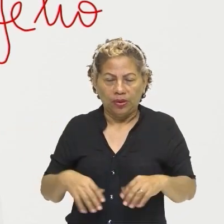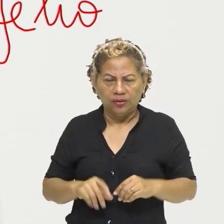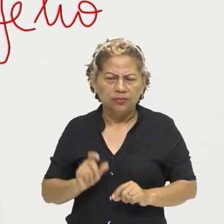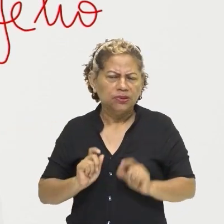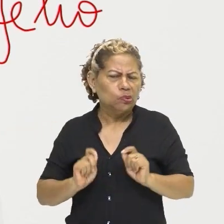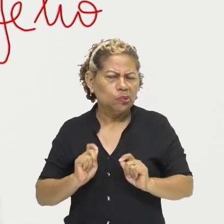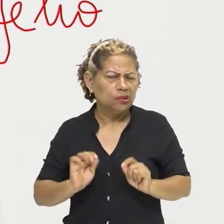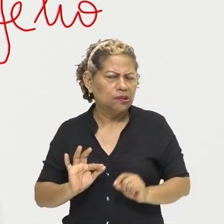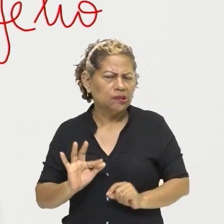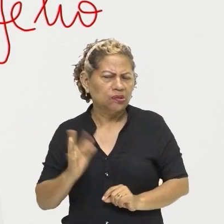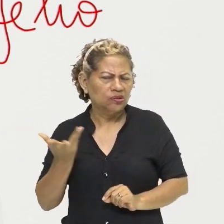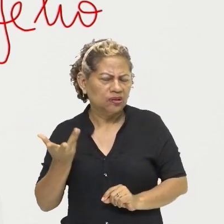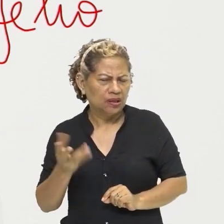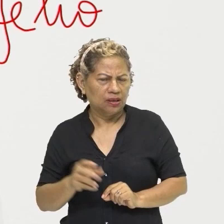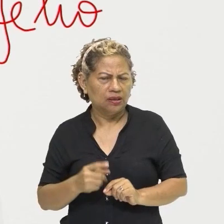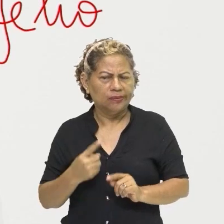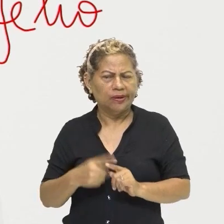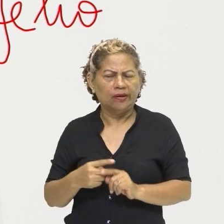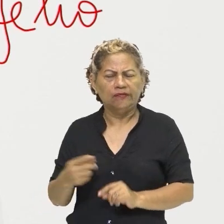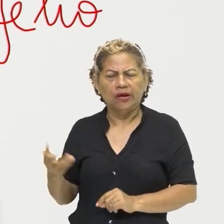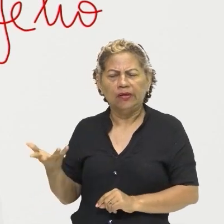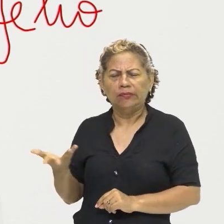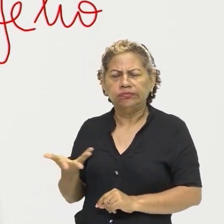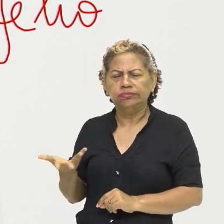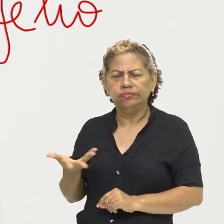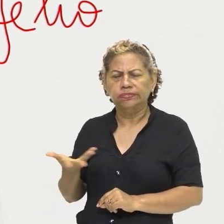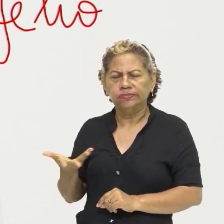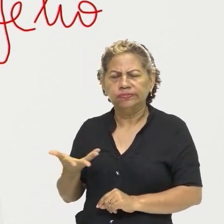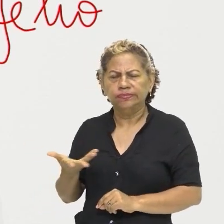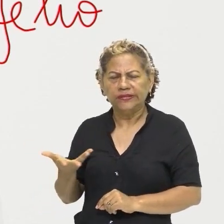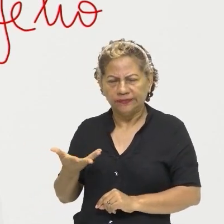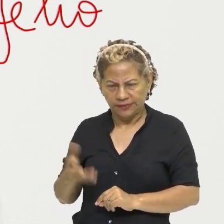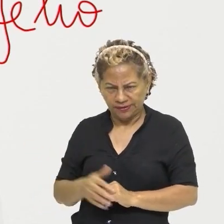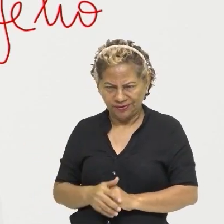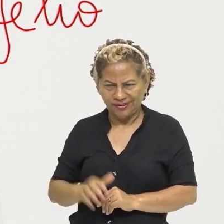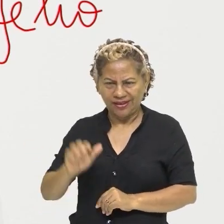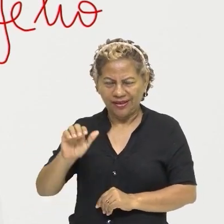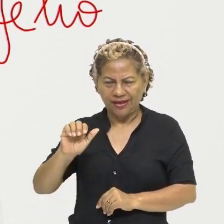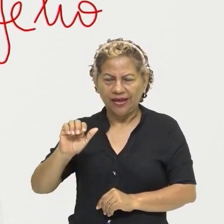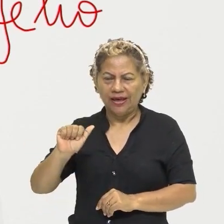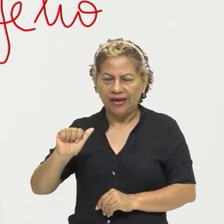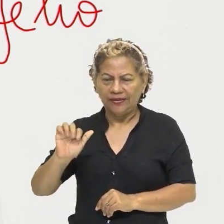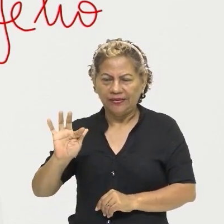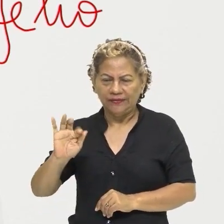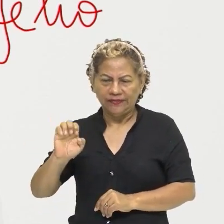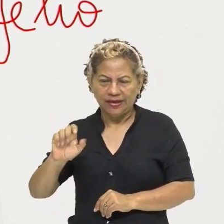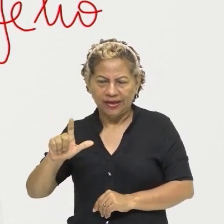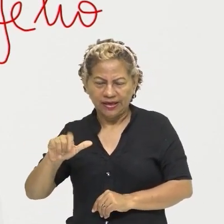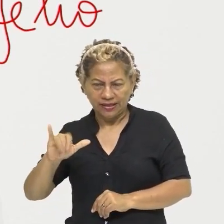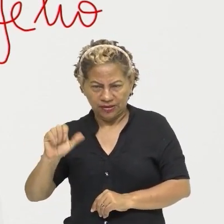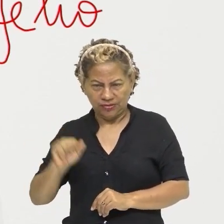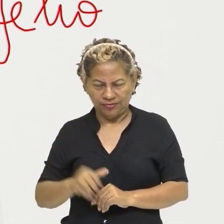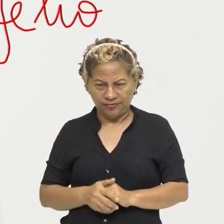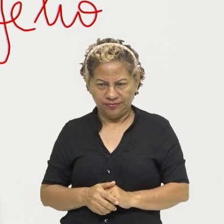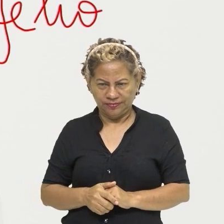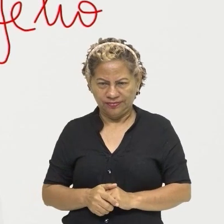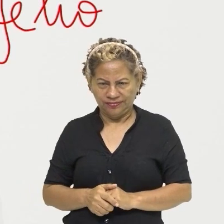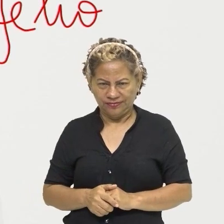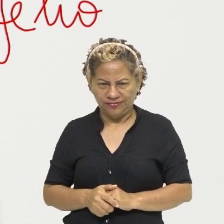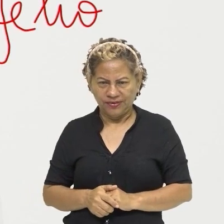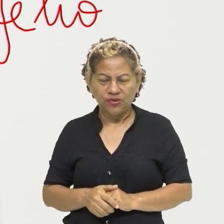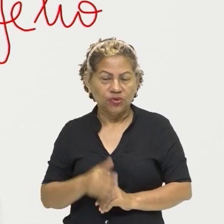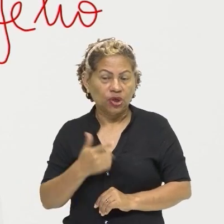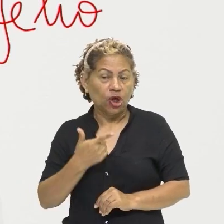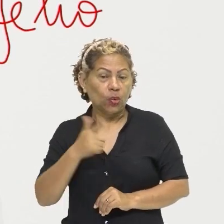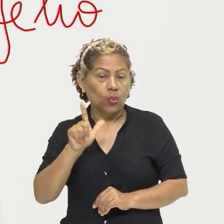temos aqui que a velocidade do planeta no afélio é menor que a velocidade do planeta no